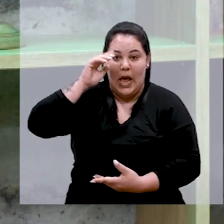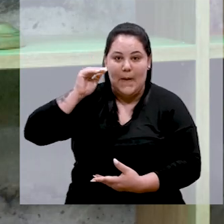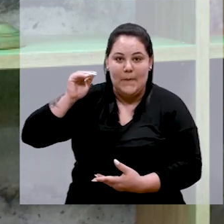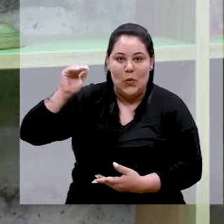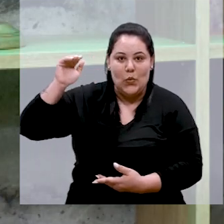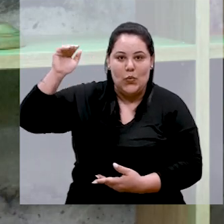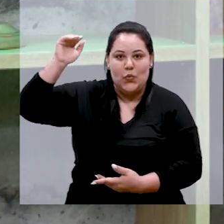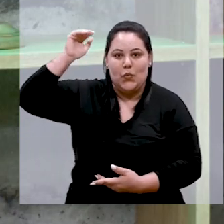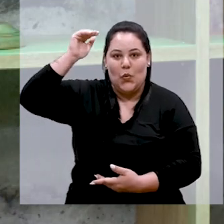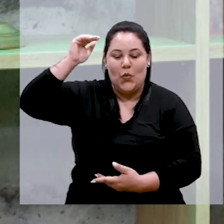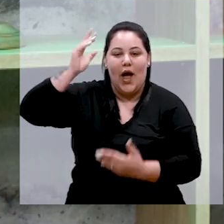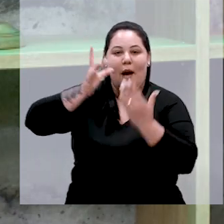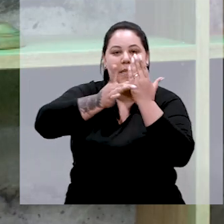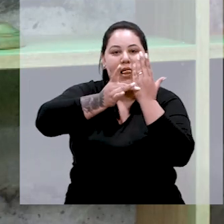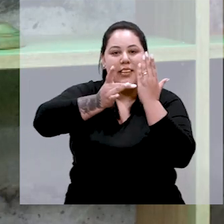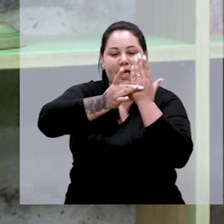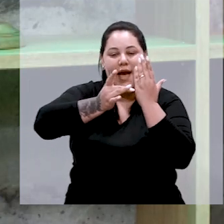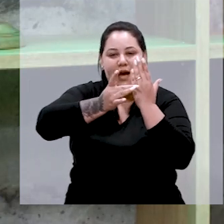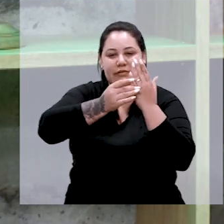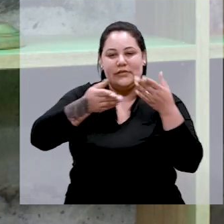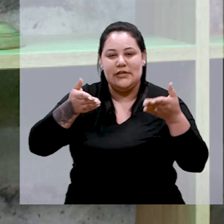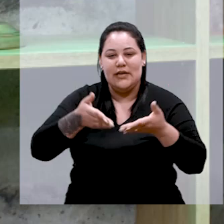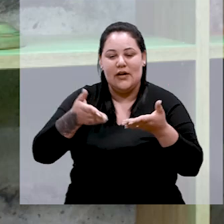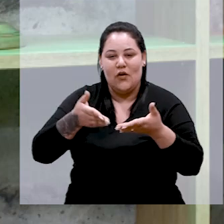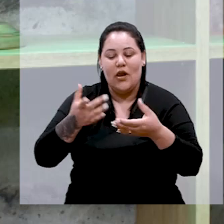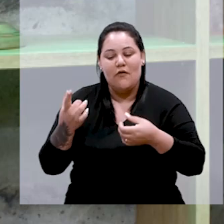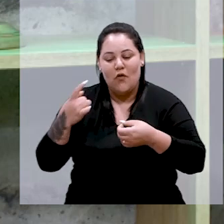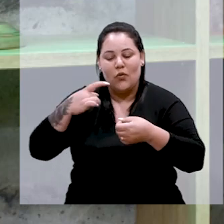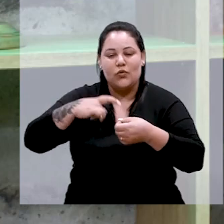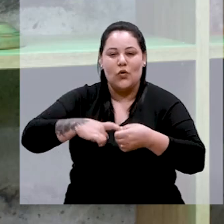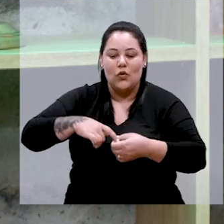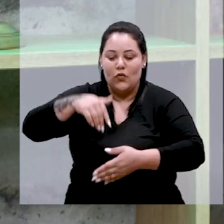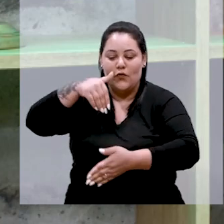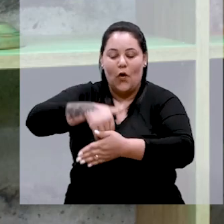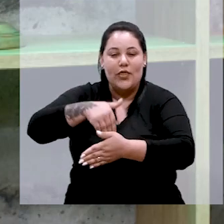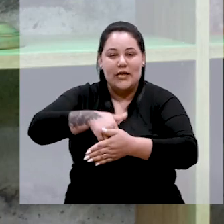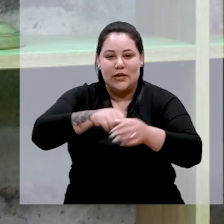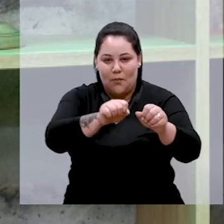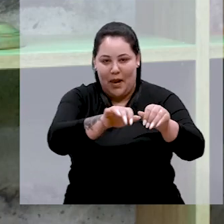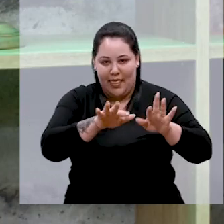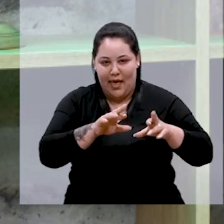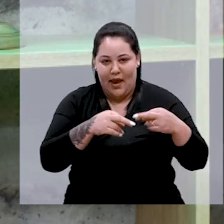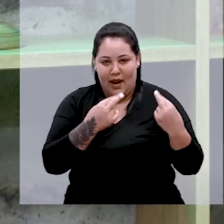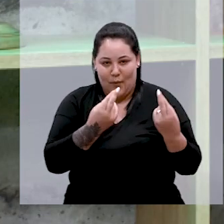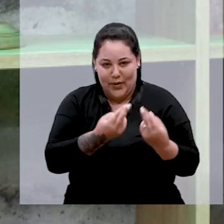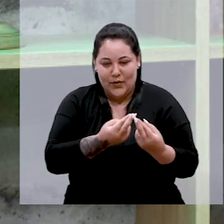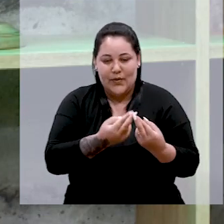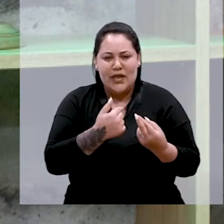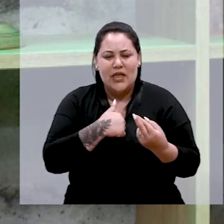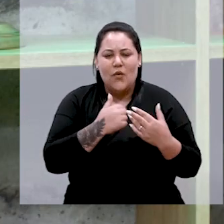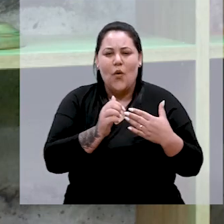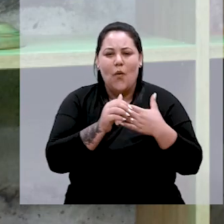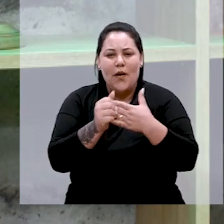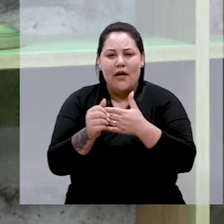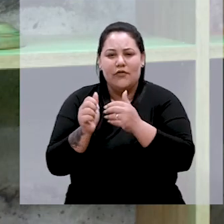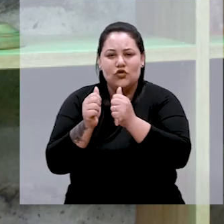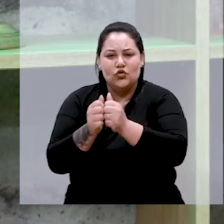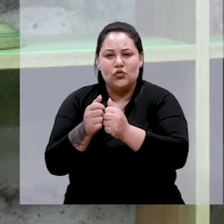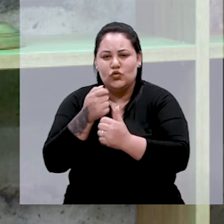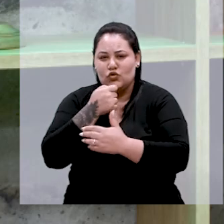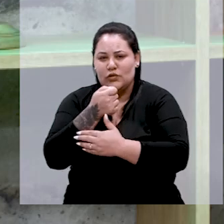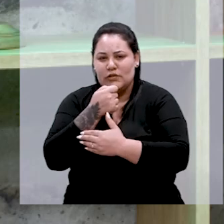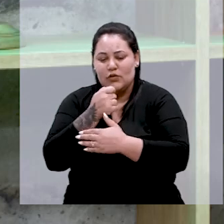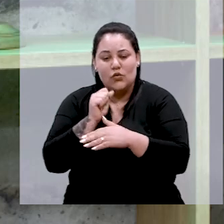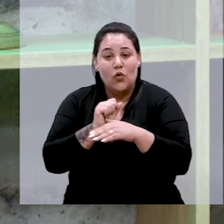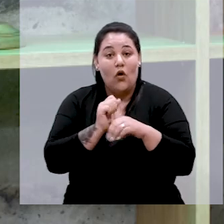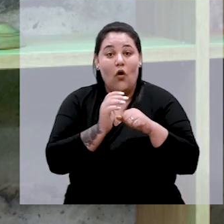Altas Habilidades, recentemente reinstalada aqui numa votação de plenário, e eu acompanhava como